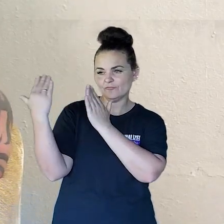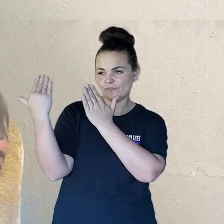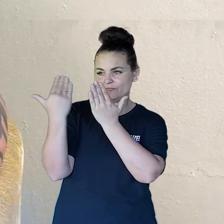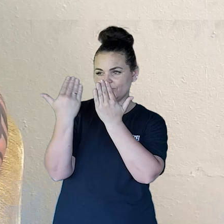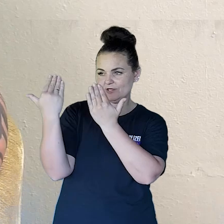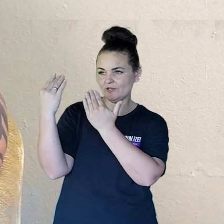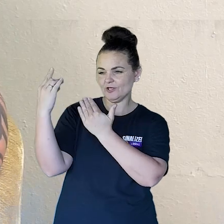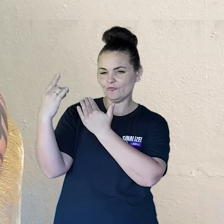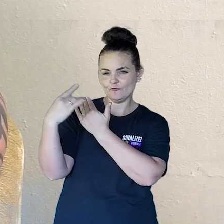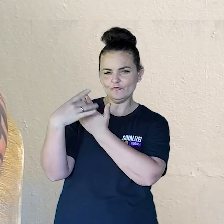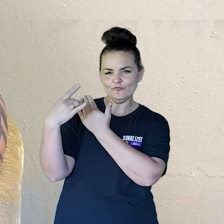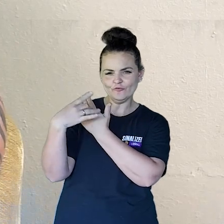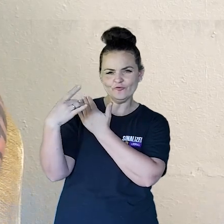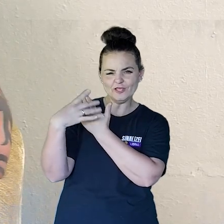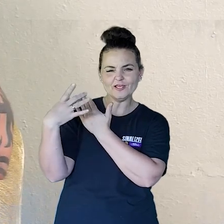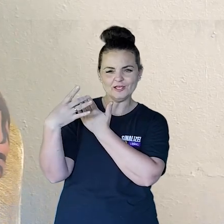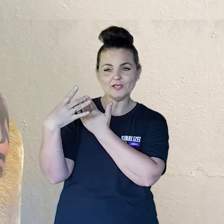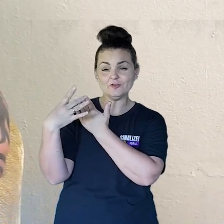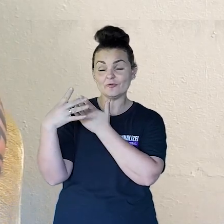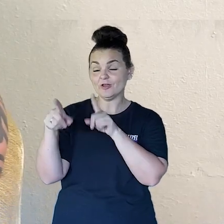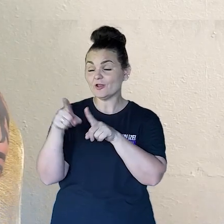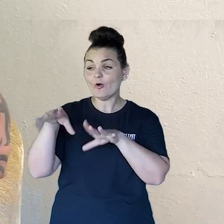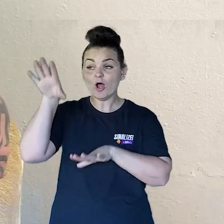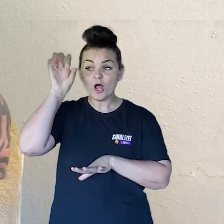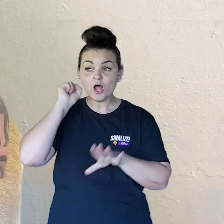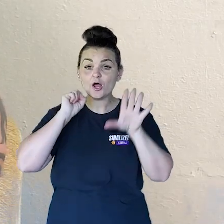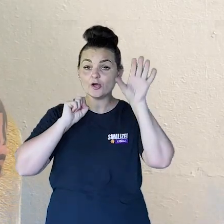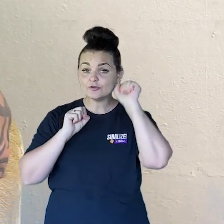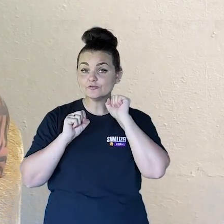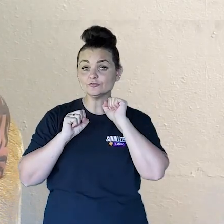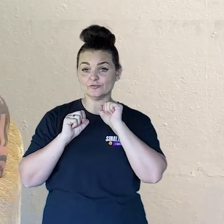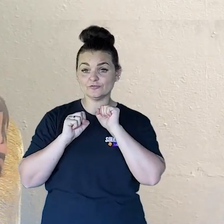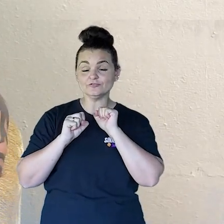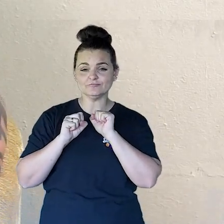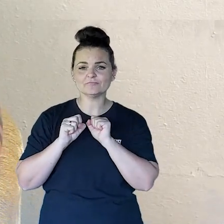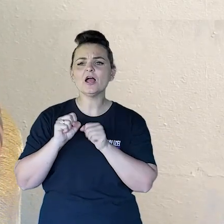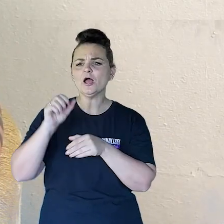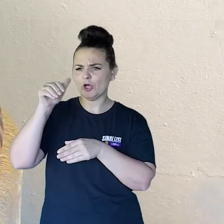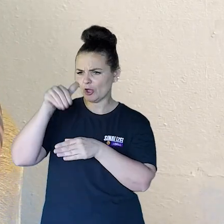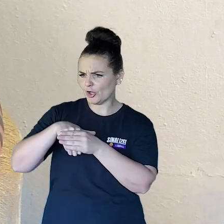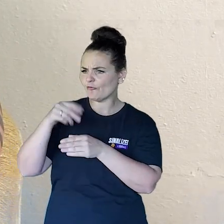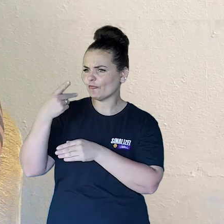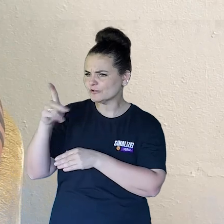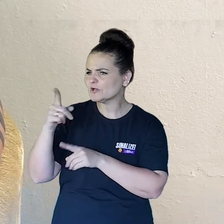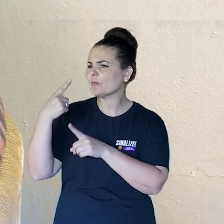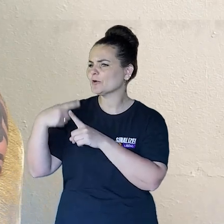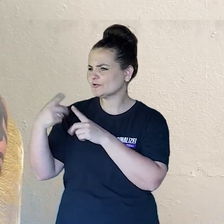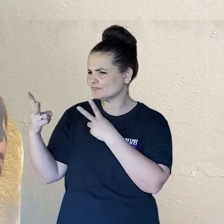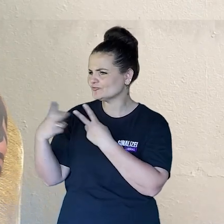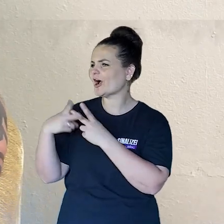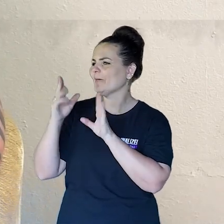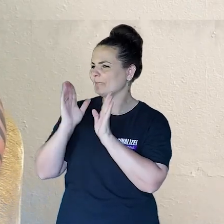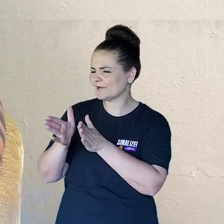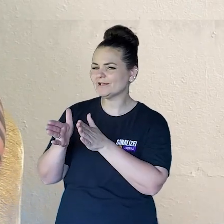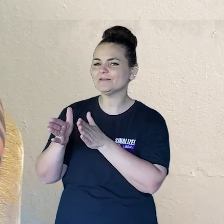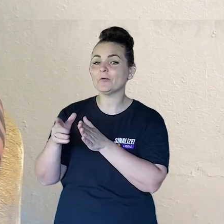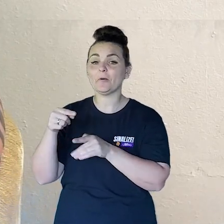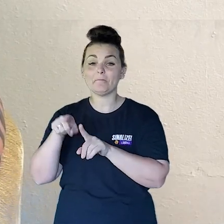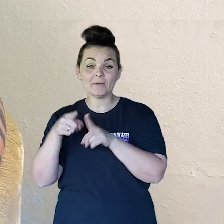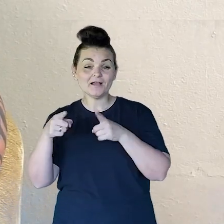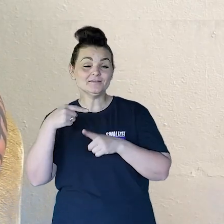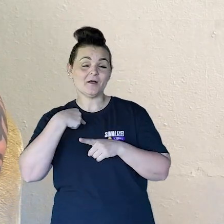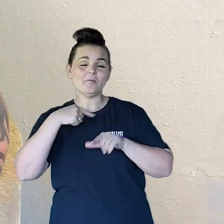você, né? Assim como escutei gente falar assim, eu não voto em ti porque tu prendeu não sei quem, né? Eu falo, é o meu